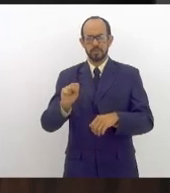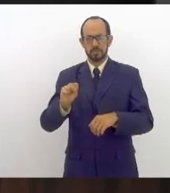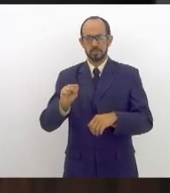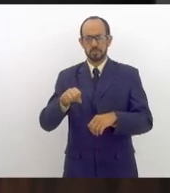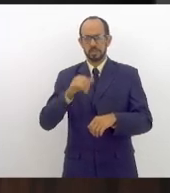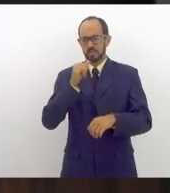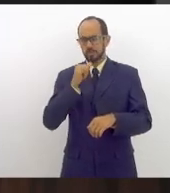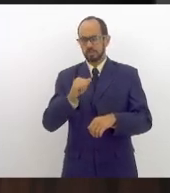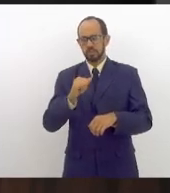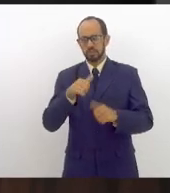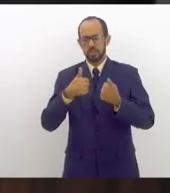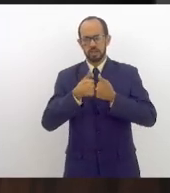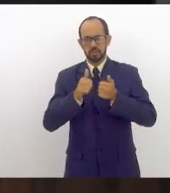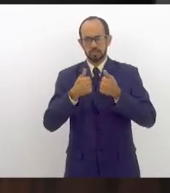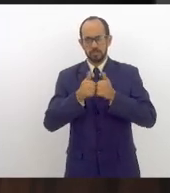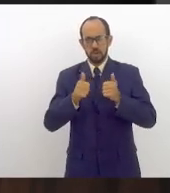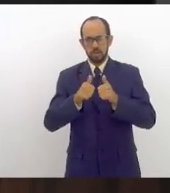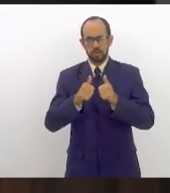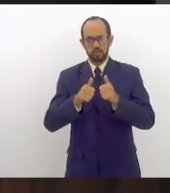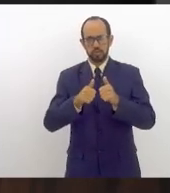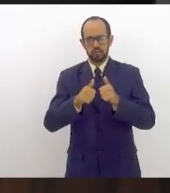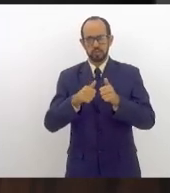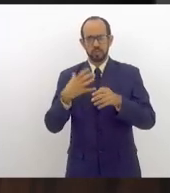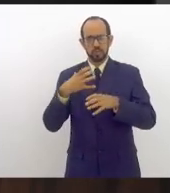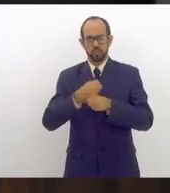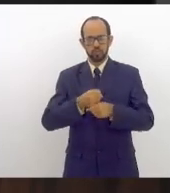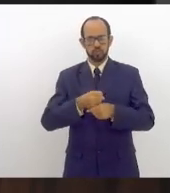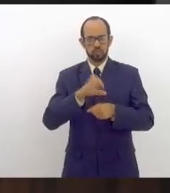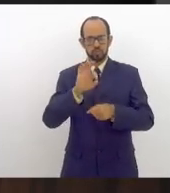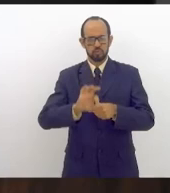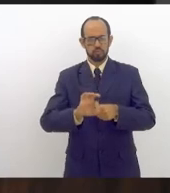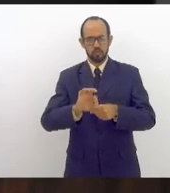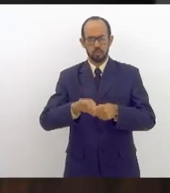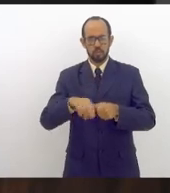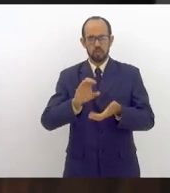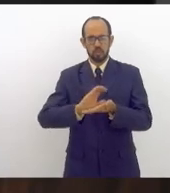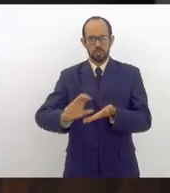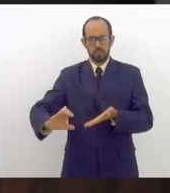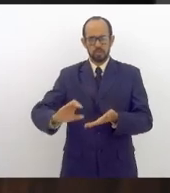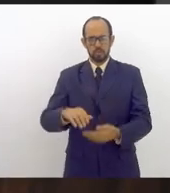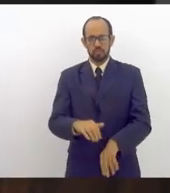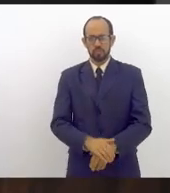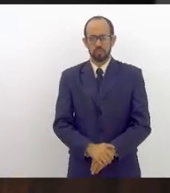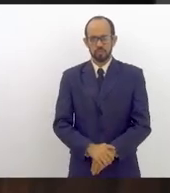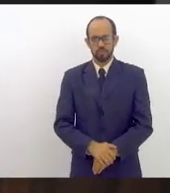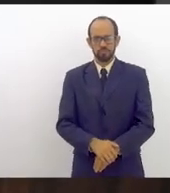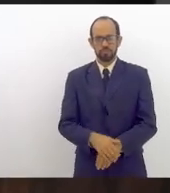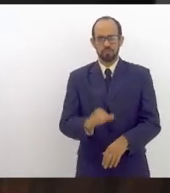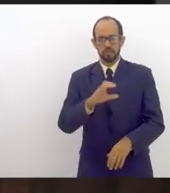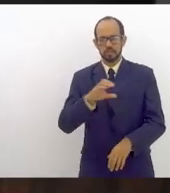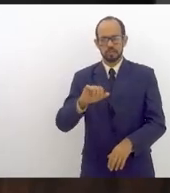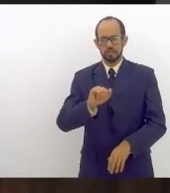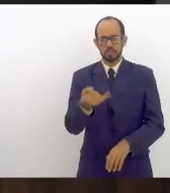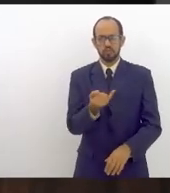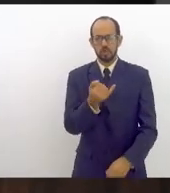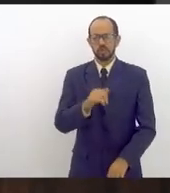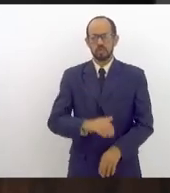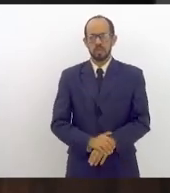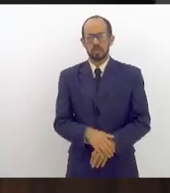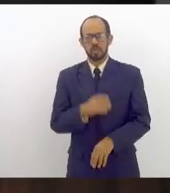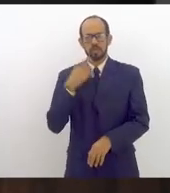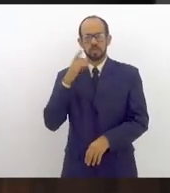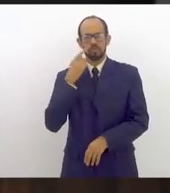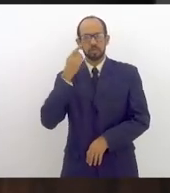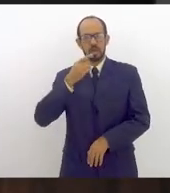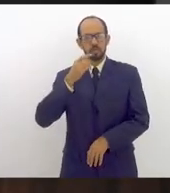Transporte, Tributação e Orçamento. Para emitir parecer pela Comissão de Constituição e Justiça, deputado